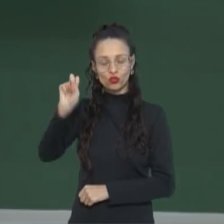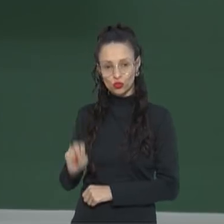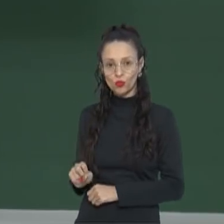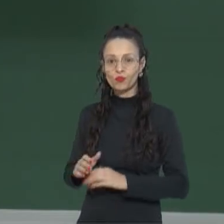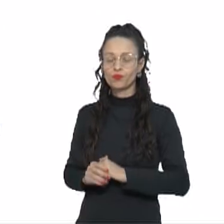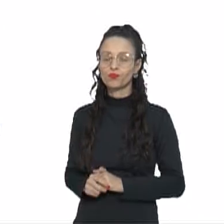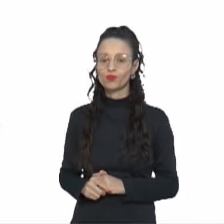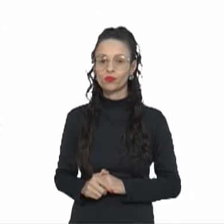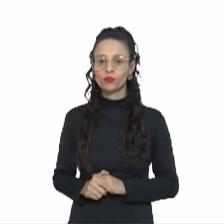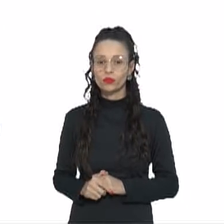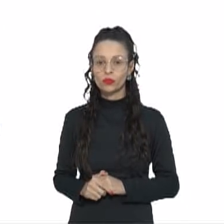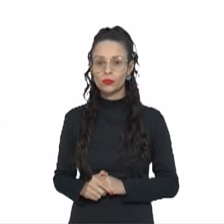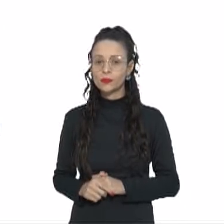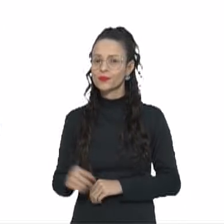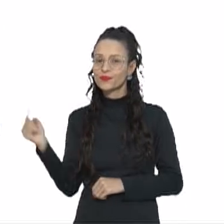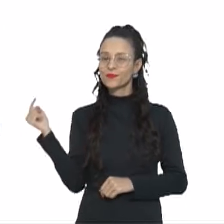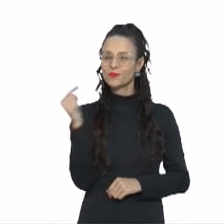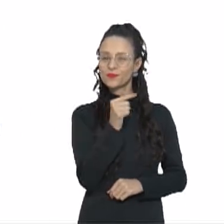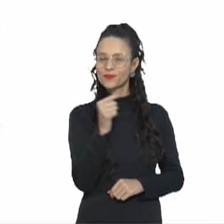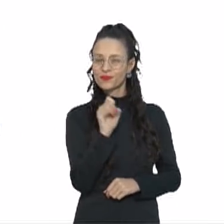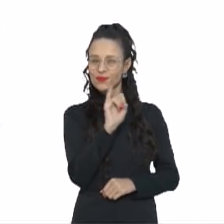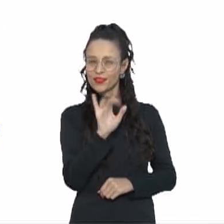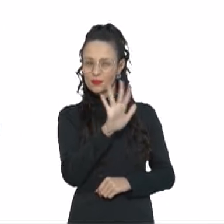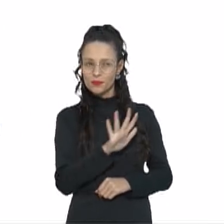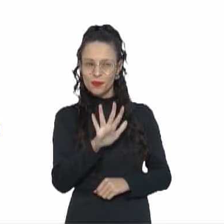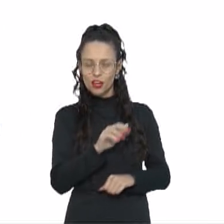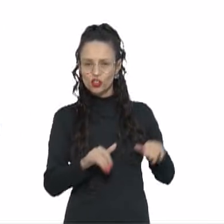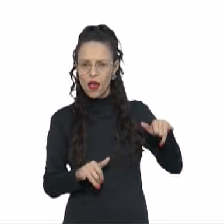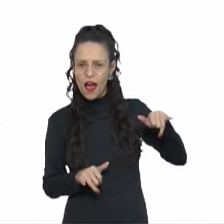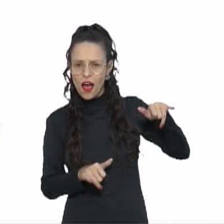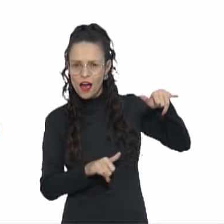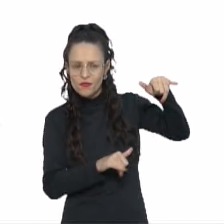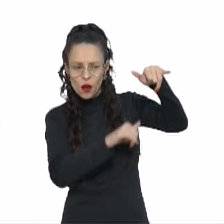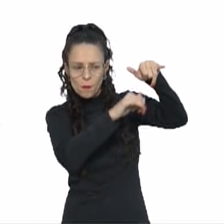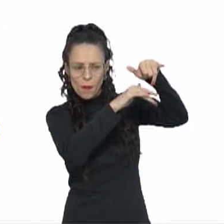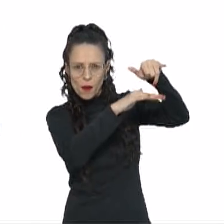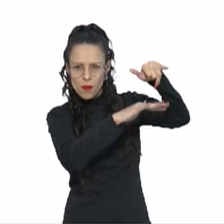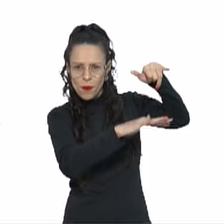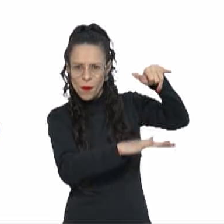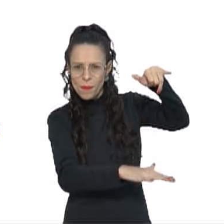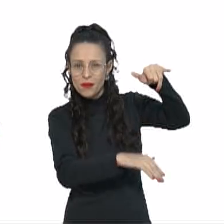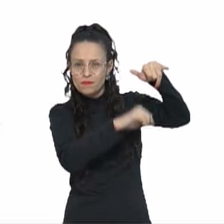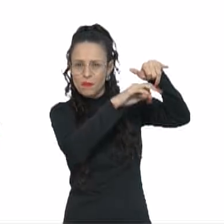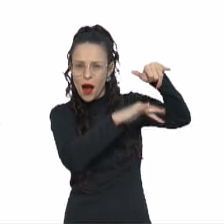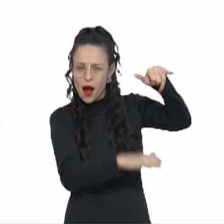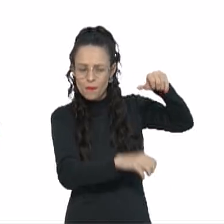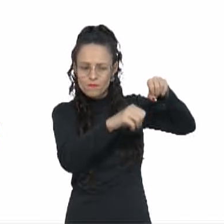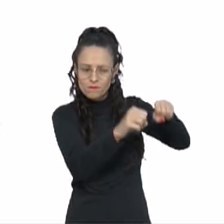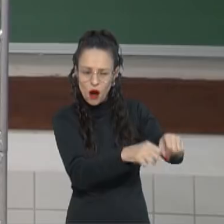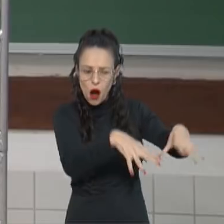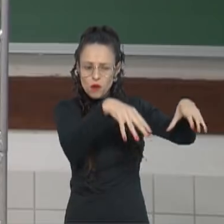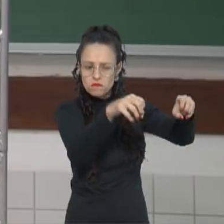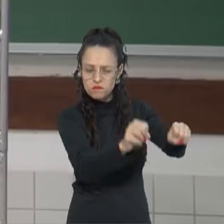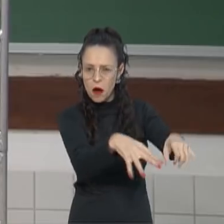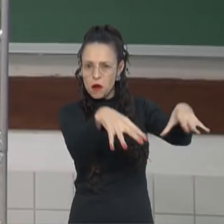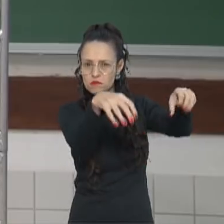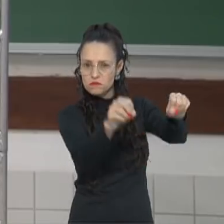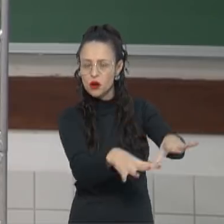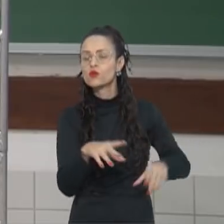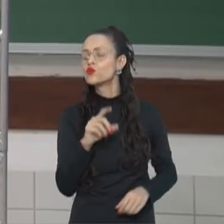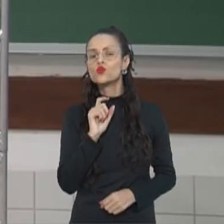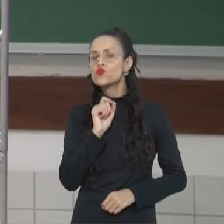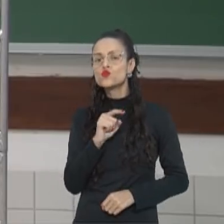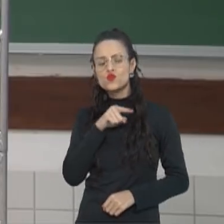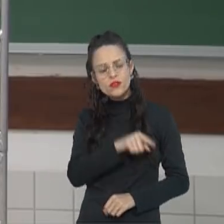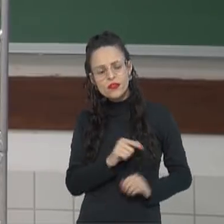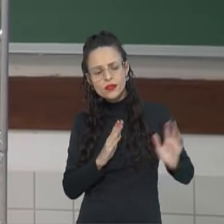direito? Em que guerra que essa imagem foi feita? Um avião lançando muitas bombas, muitas. Em que